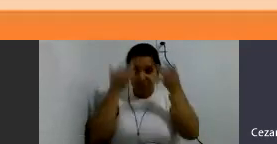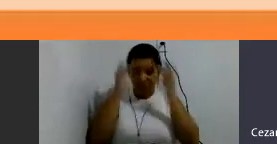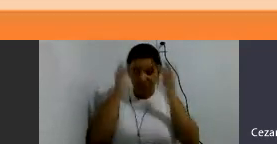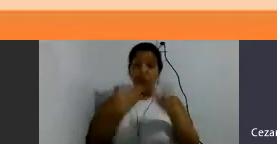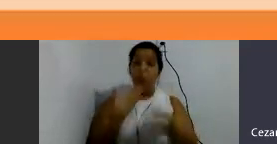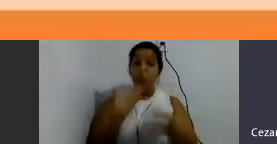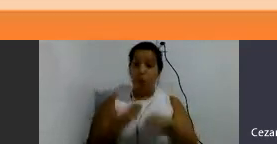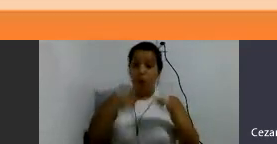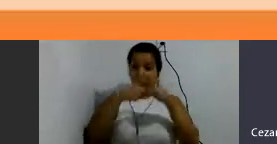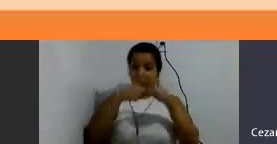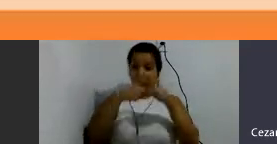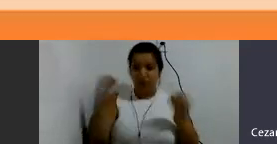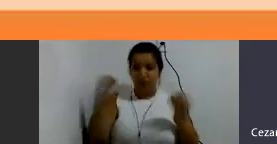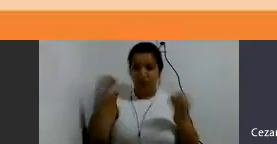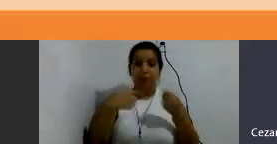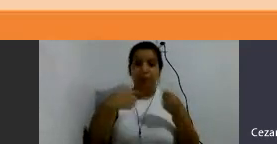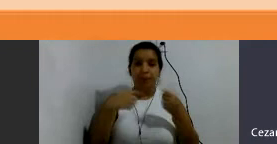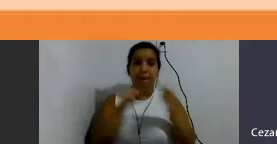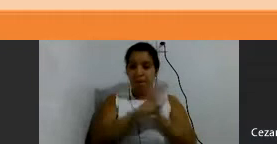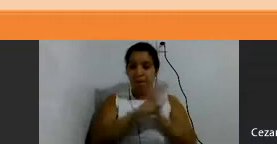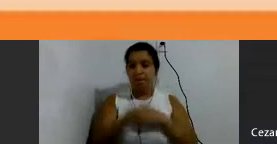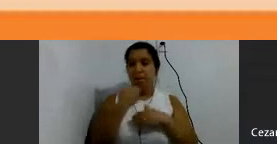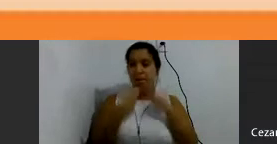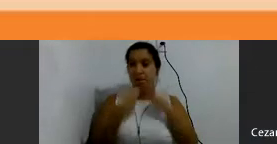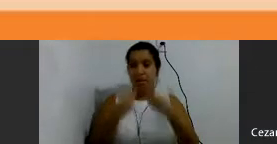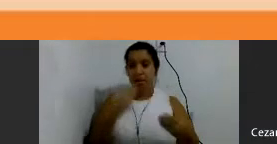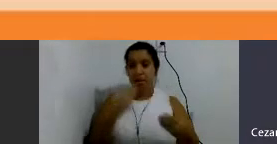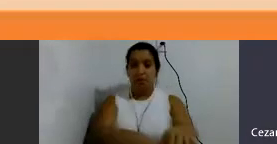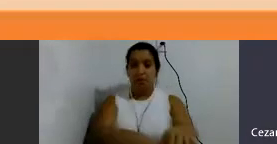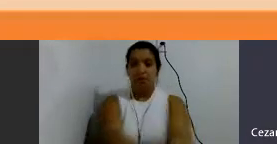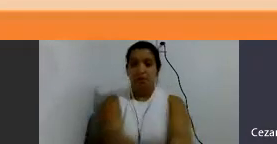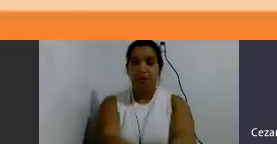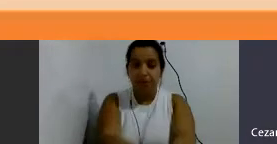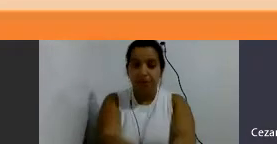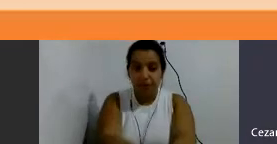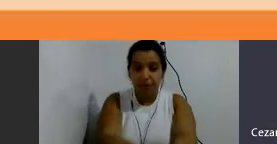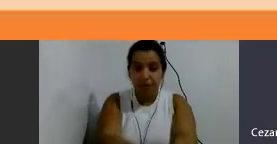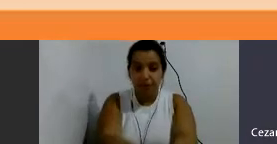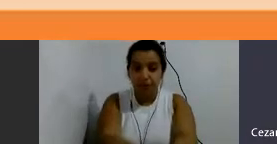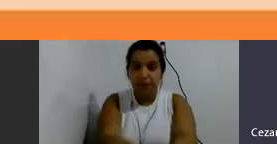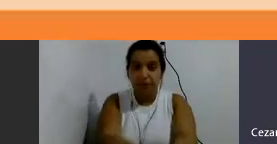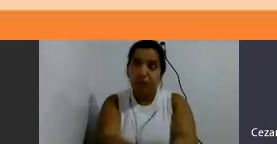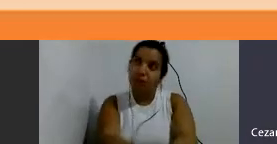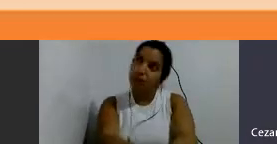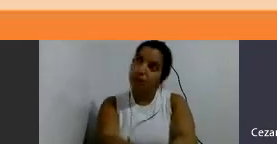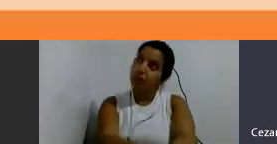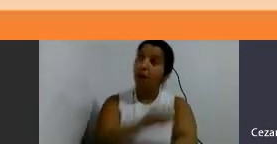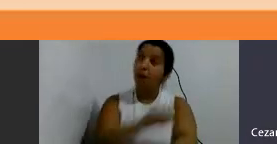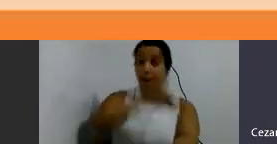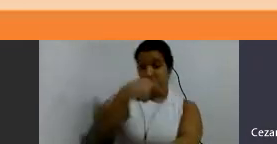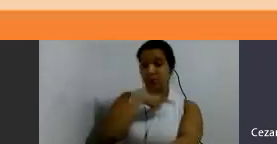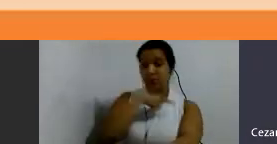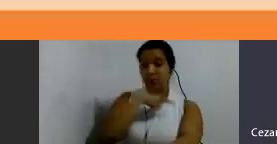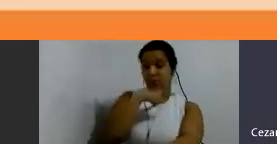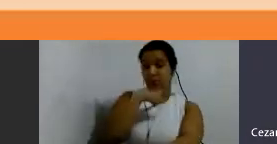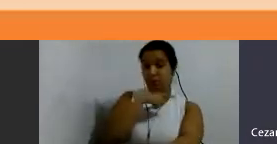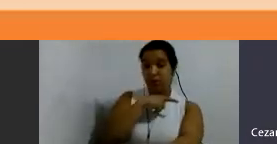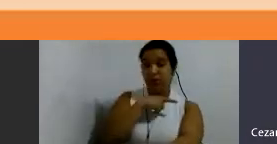a forma, gente? Vão pesquisar. Então, eu já tive oportunidade de dar um diagnóstico